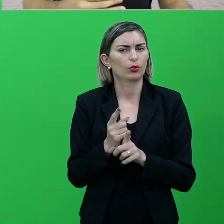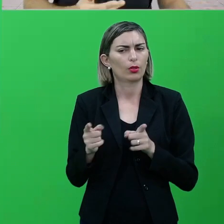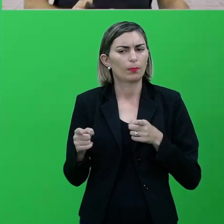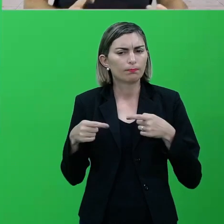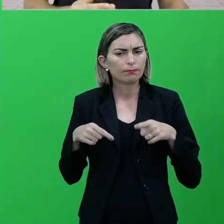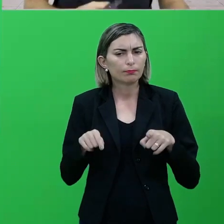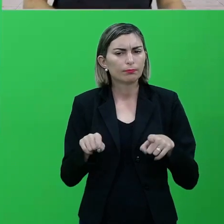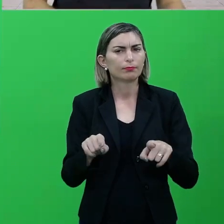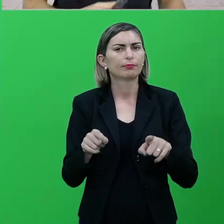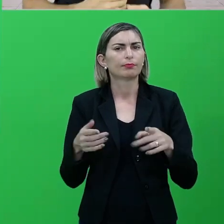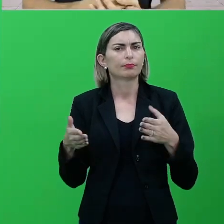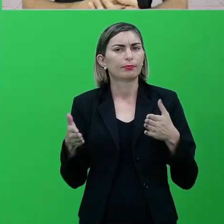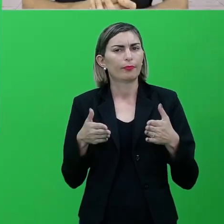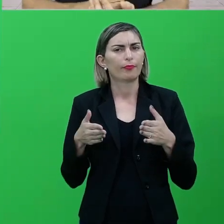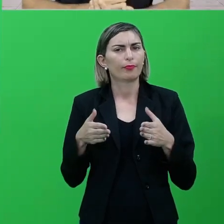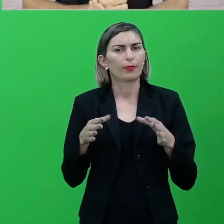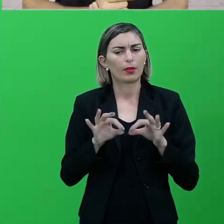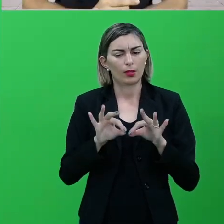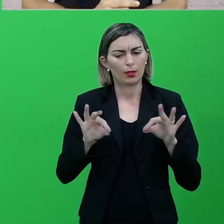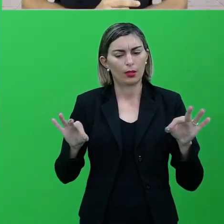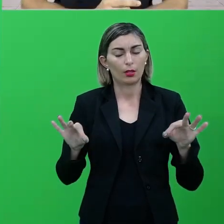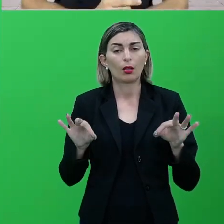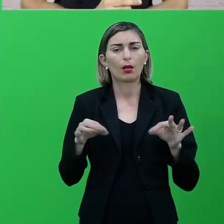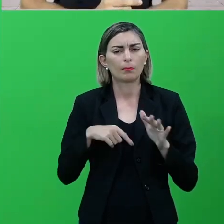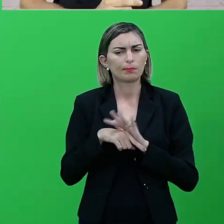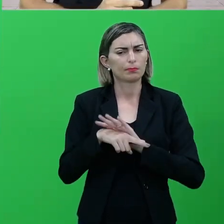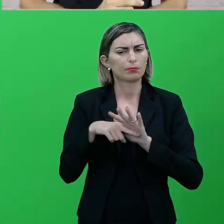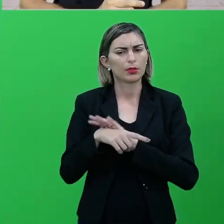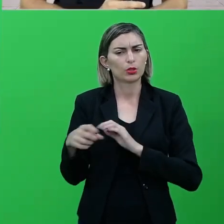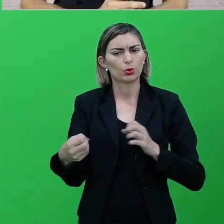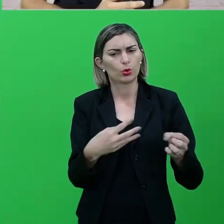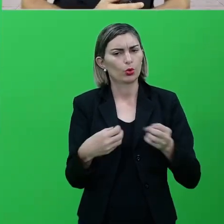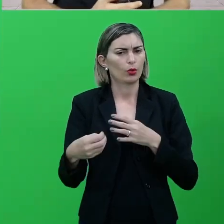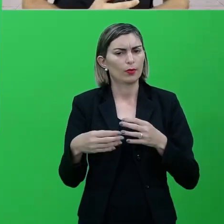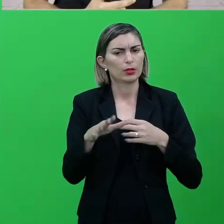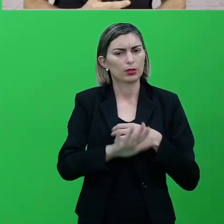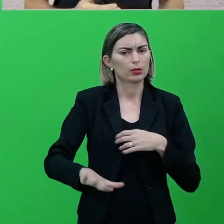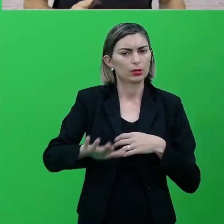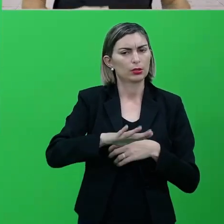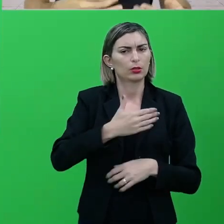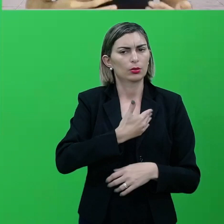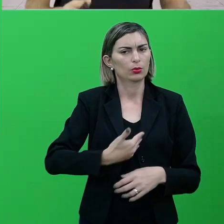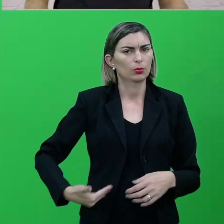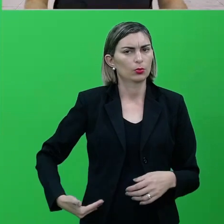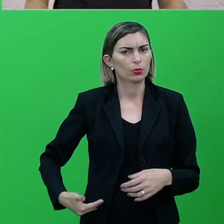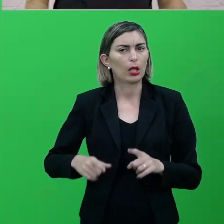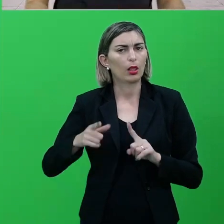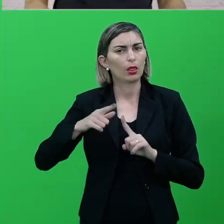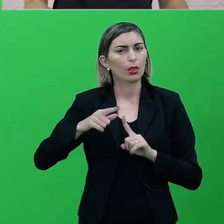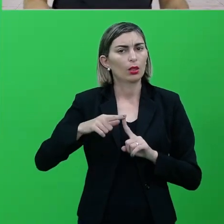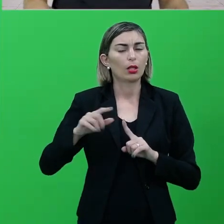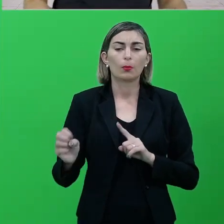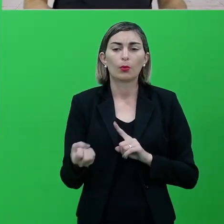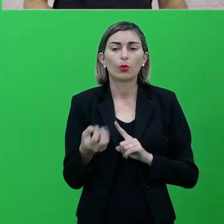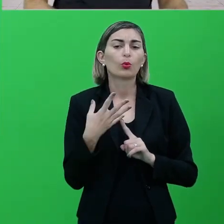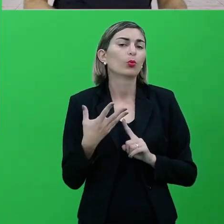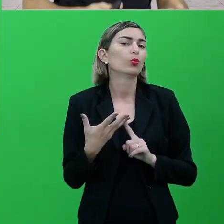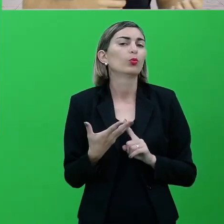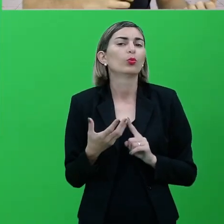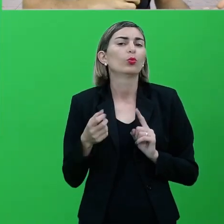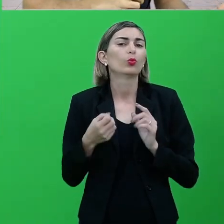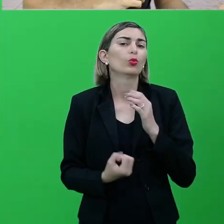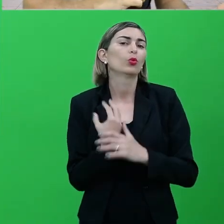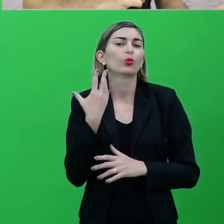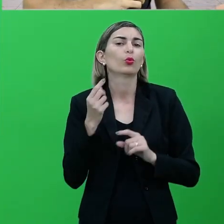né, com essa questão da medição e com requisitos de pesquisa de inovação no setor público. Então, por exemplo, o tipo de inovação, né,